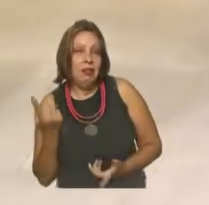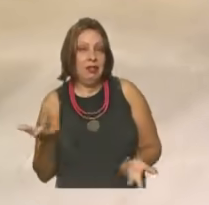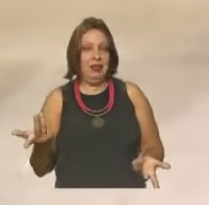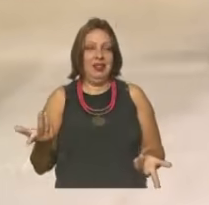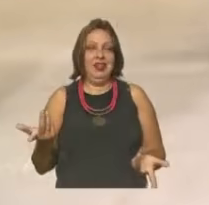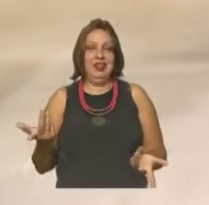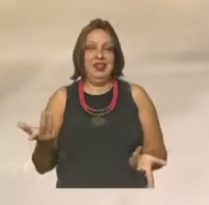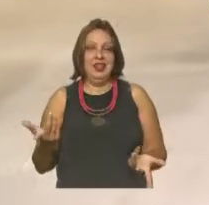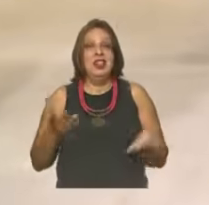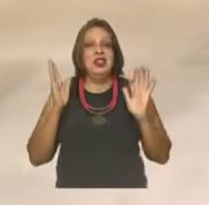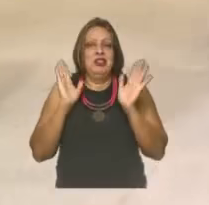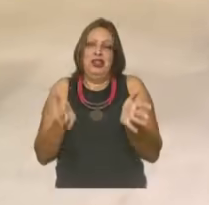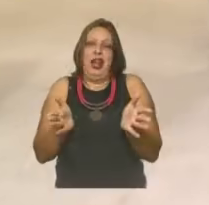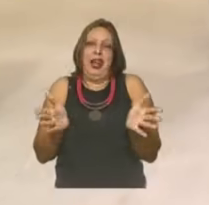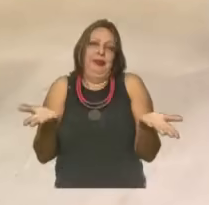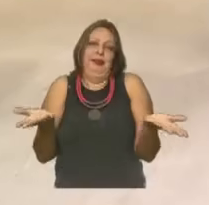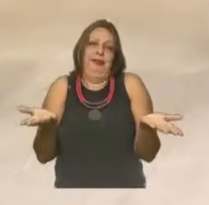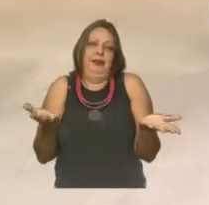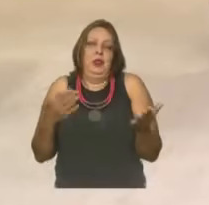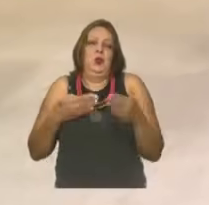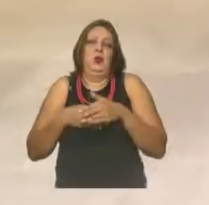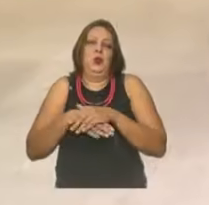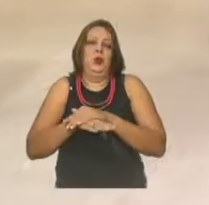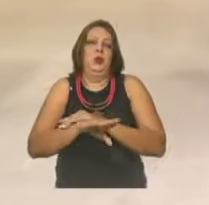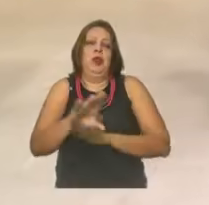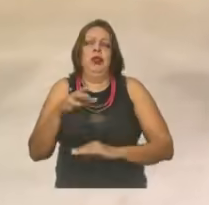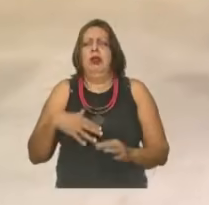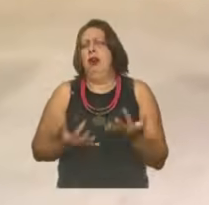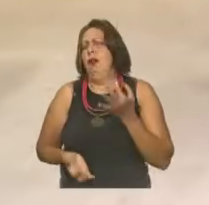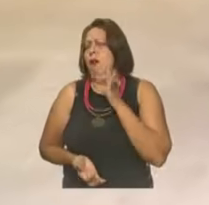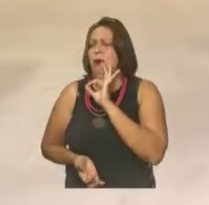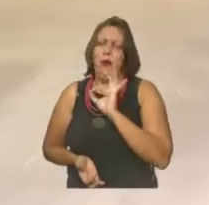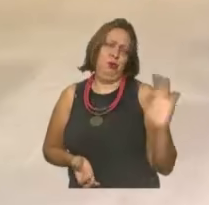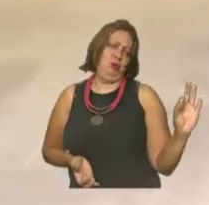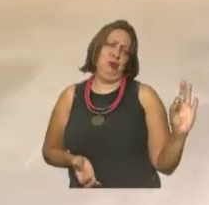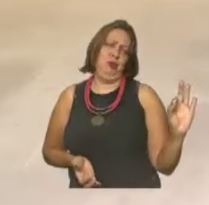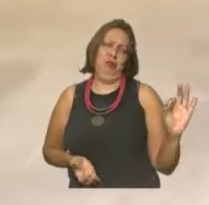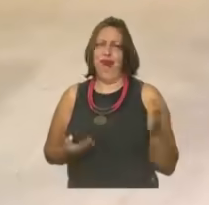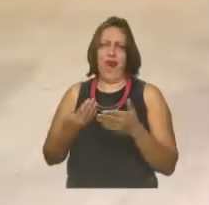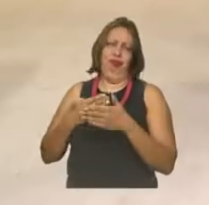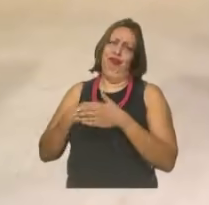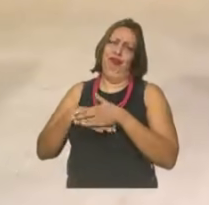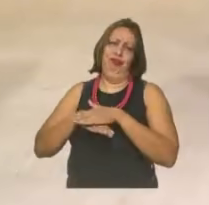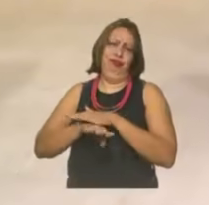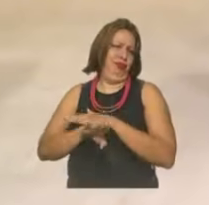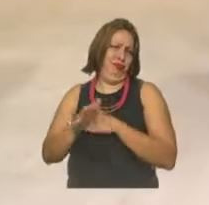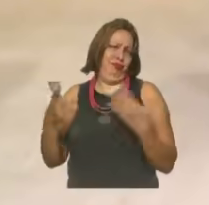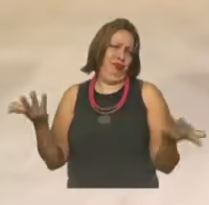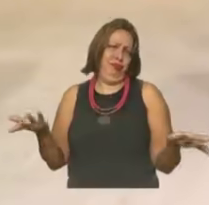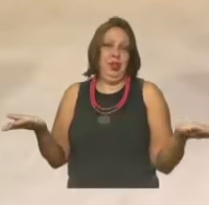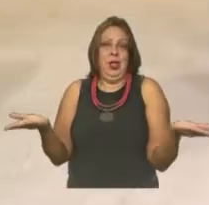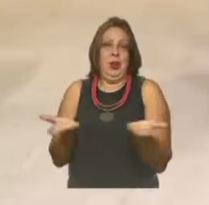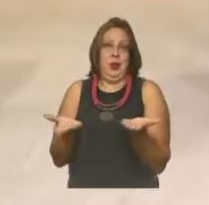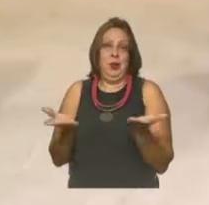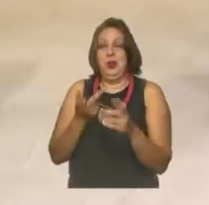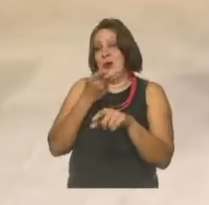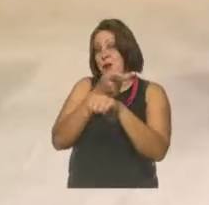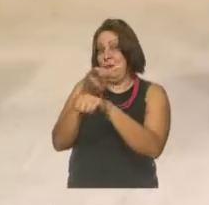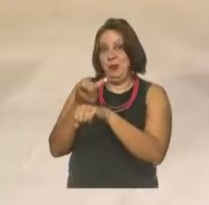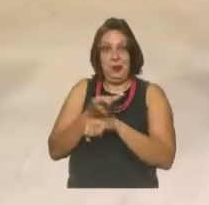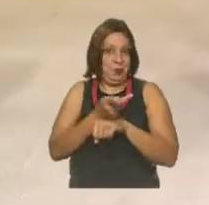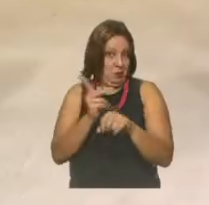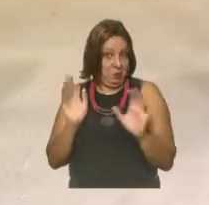gosta, já tá tradição, né? Ah, eu acho. Acho ótimo, né? A gente manter essa tradição, principalmente num dia como hoje, que os prêmios, assim,